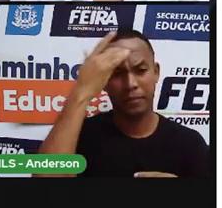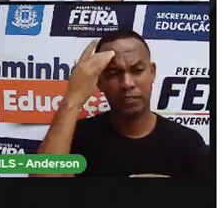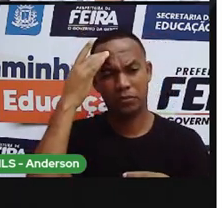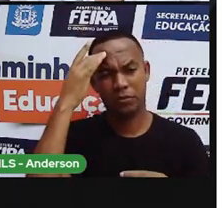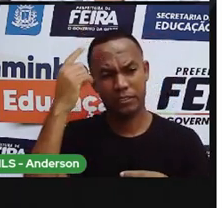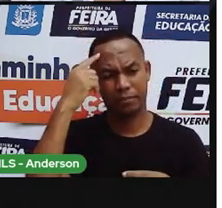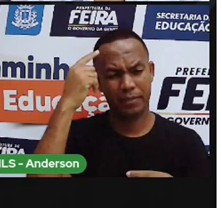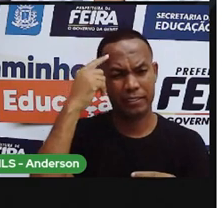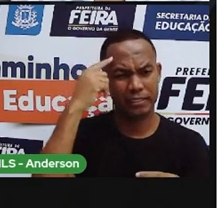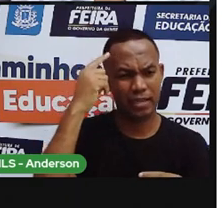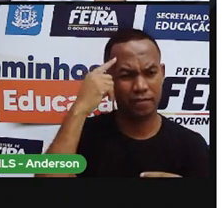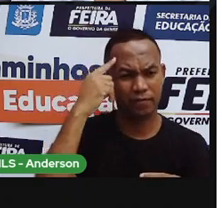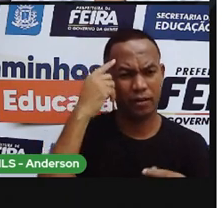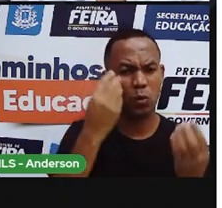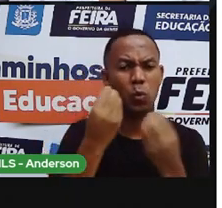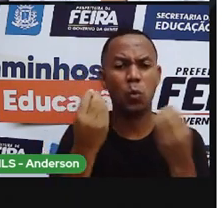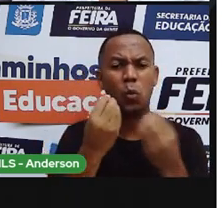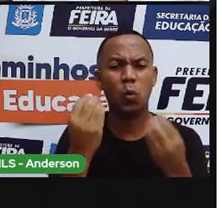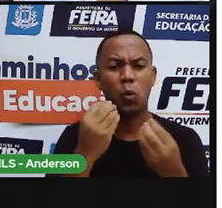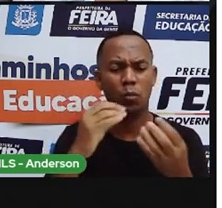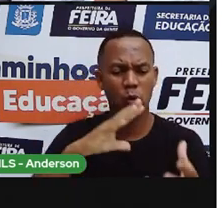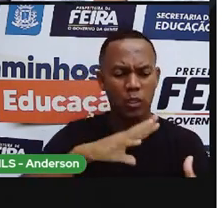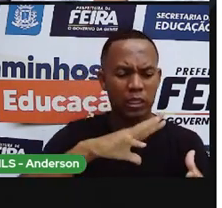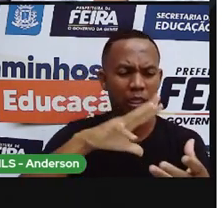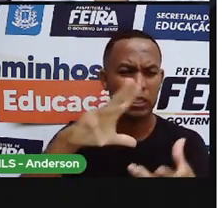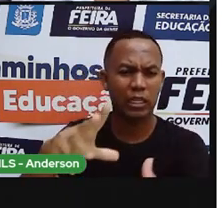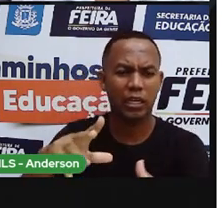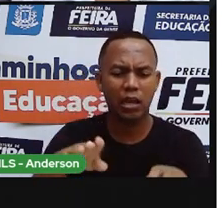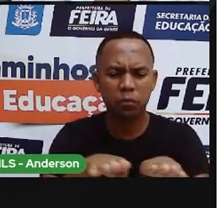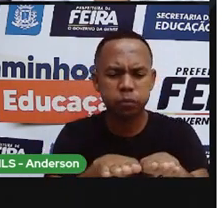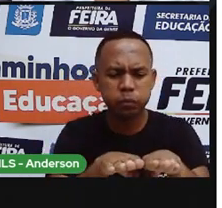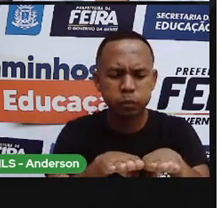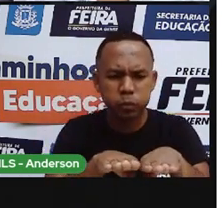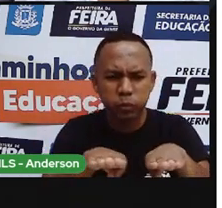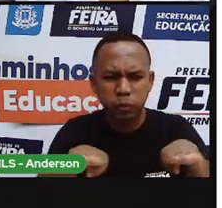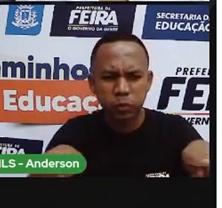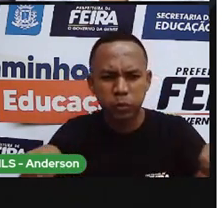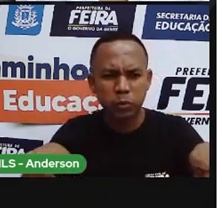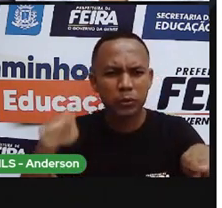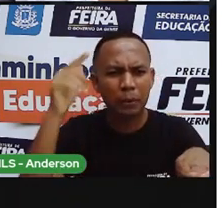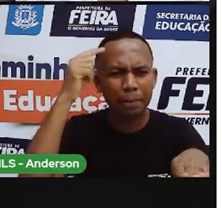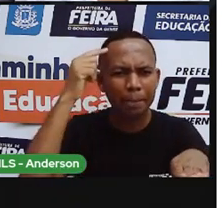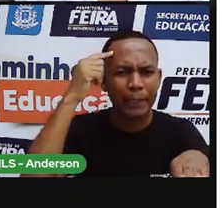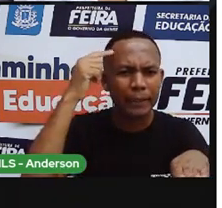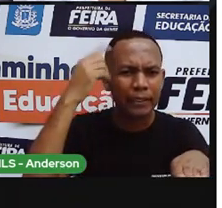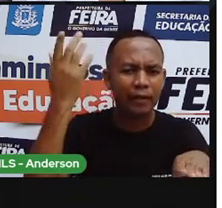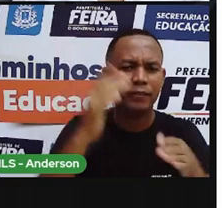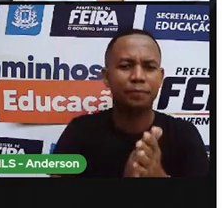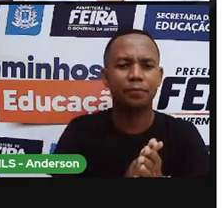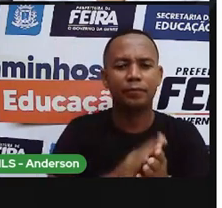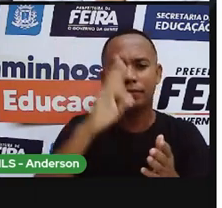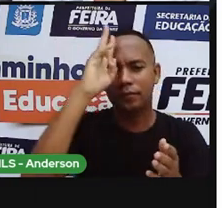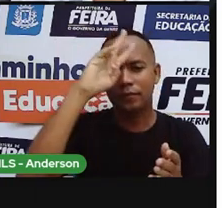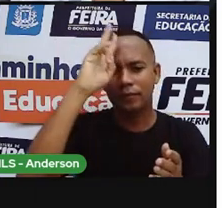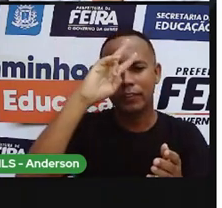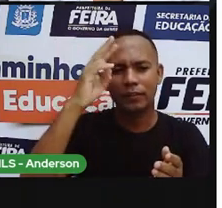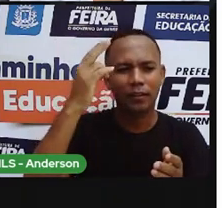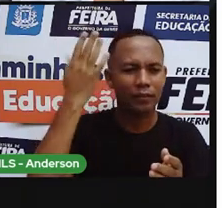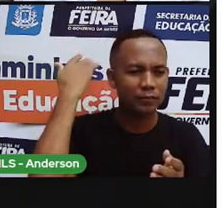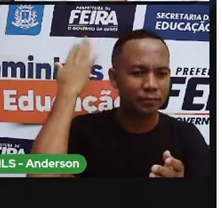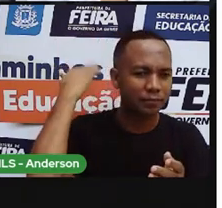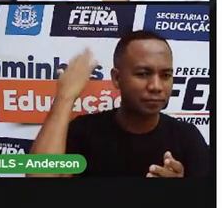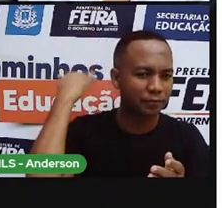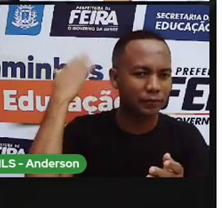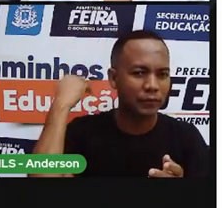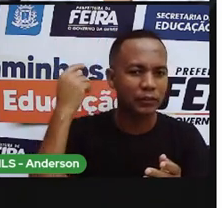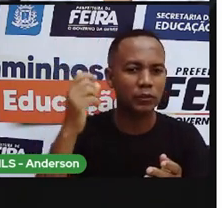quê? Plano. Lembra que a Pró falou na semana passada sobre as grandes navegações? Então, imagine só. Se